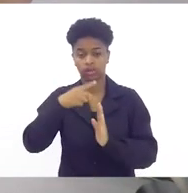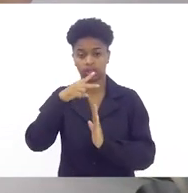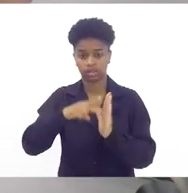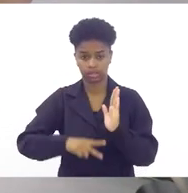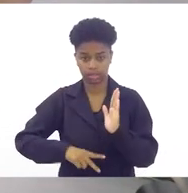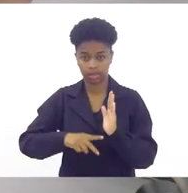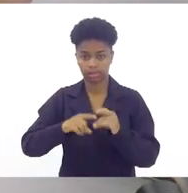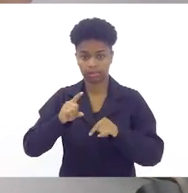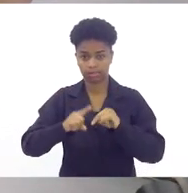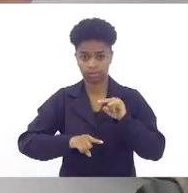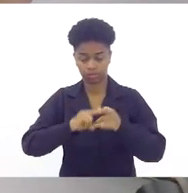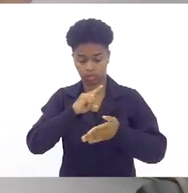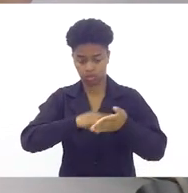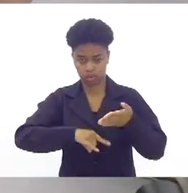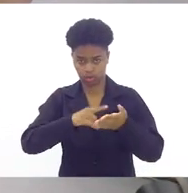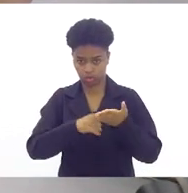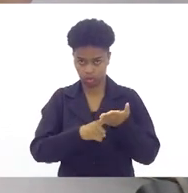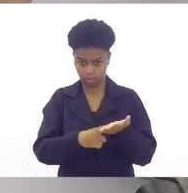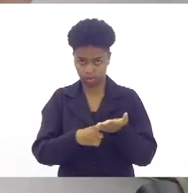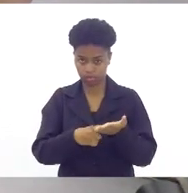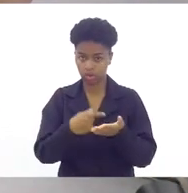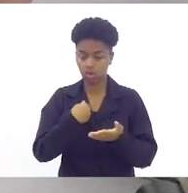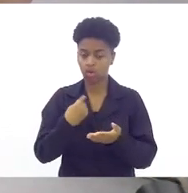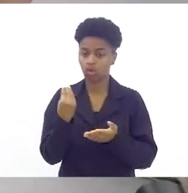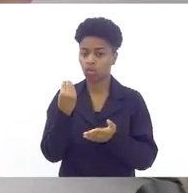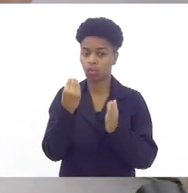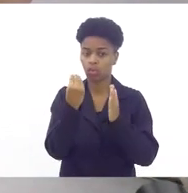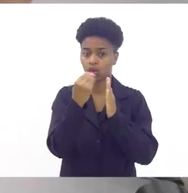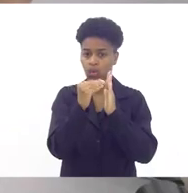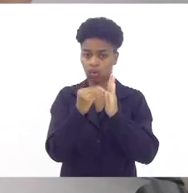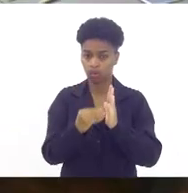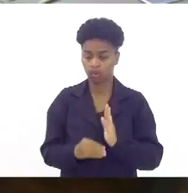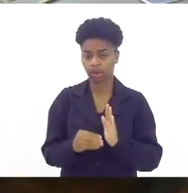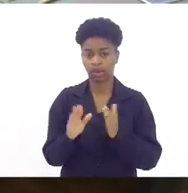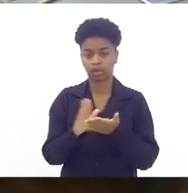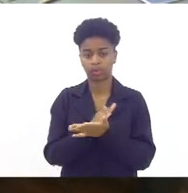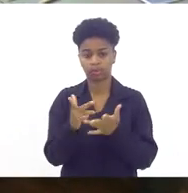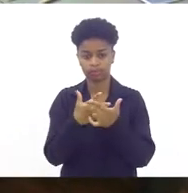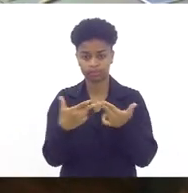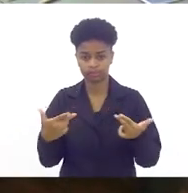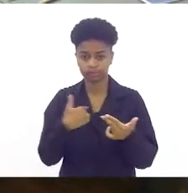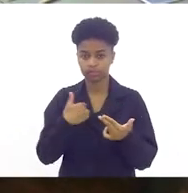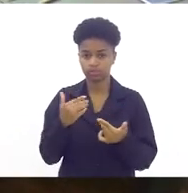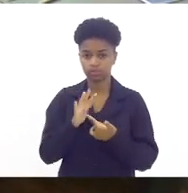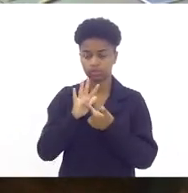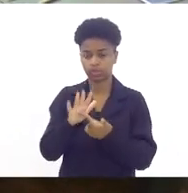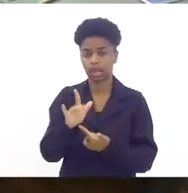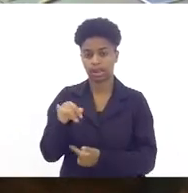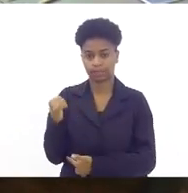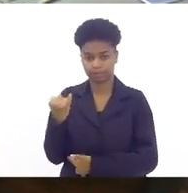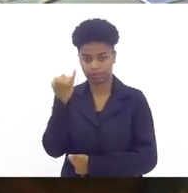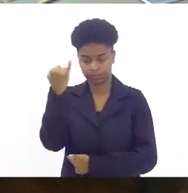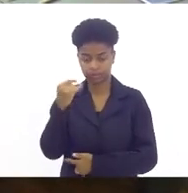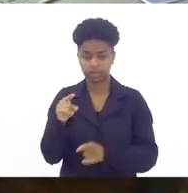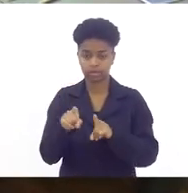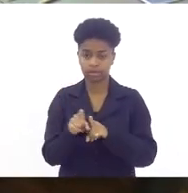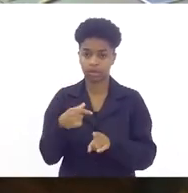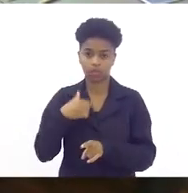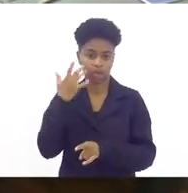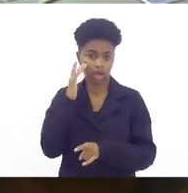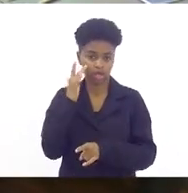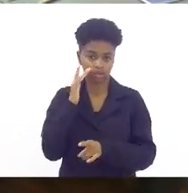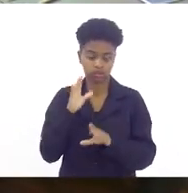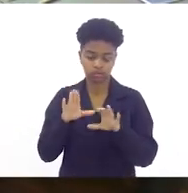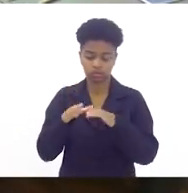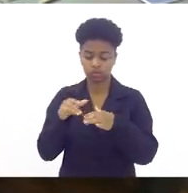coloquei alguns pontos que que destaquei Como importantes e acho que essa comissão é